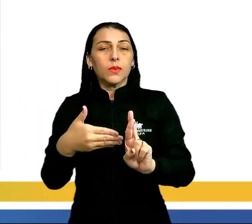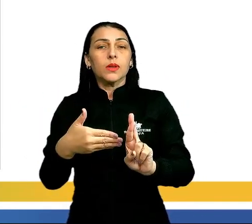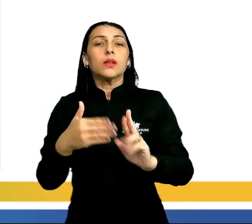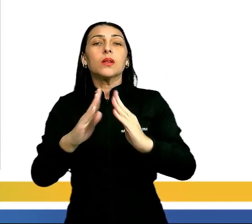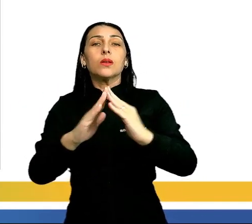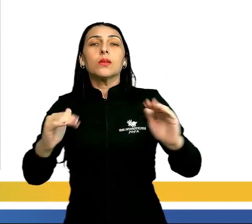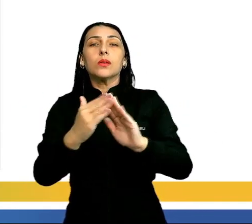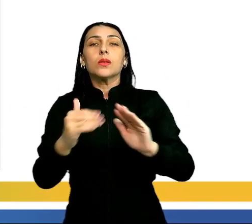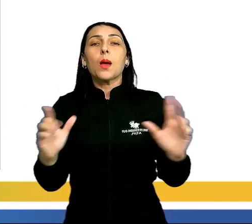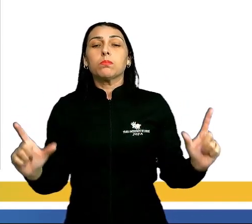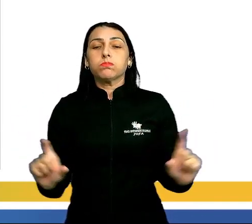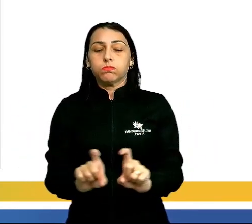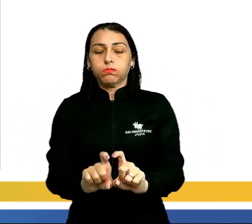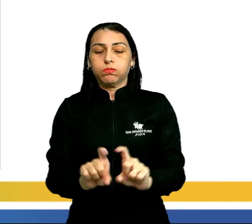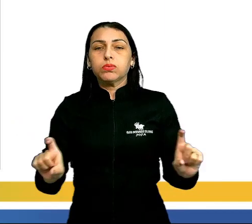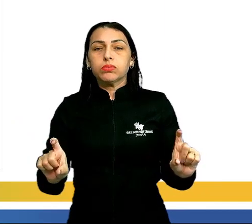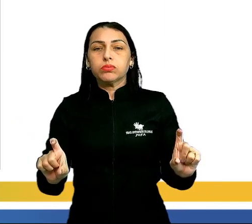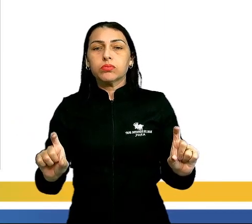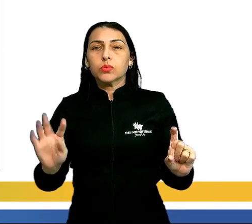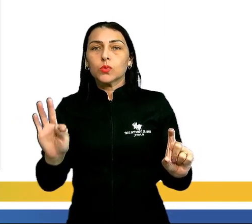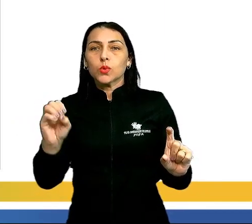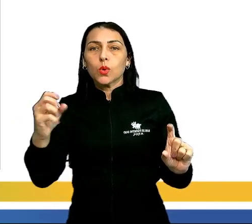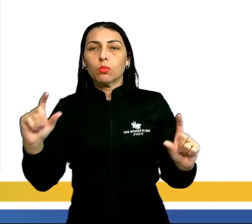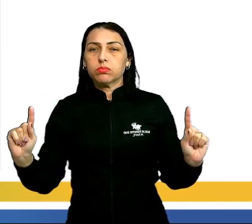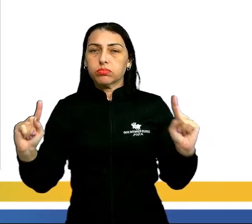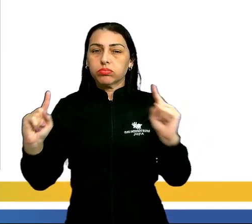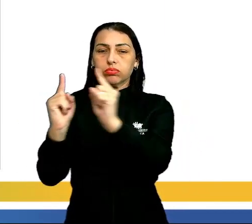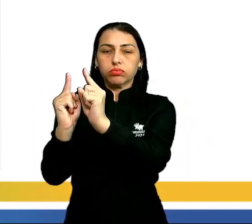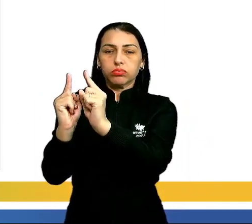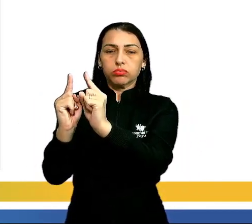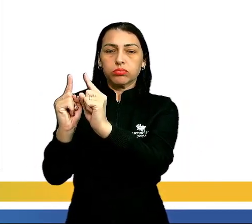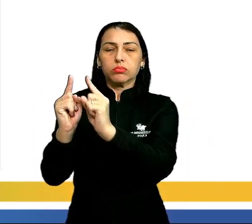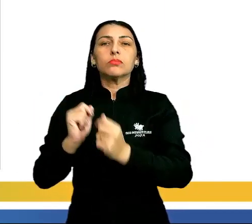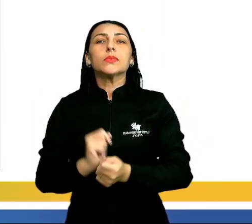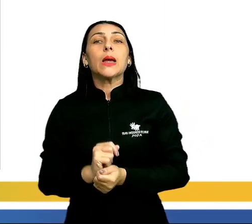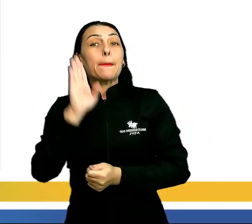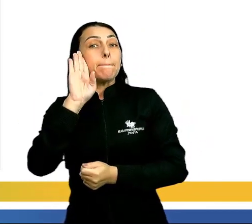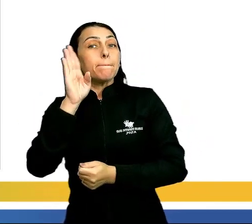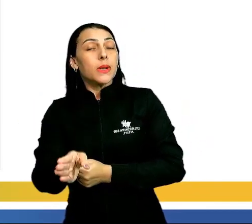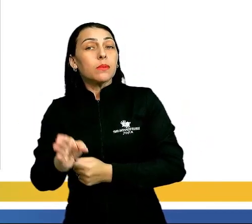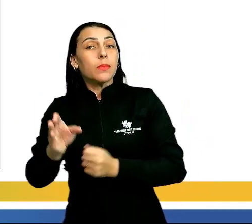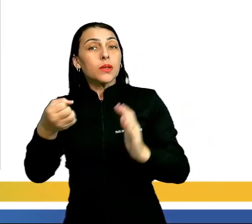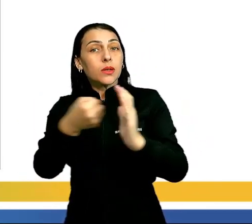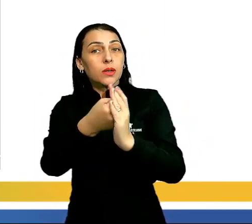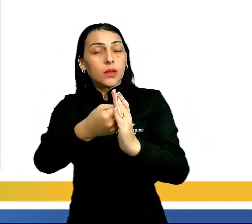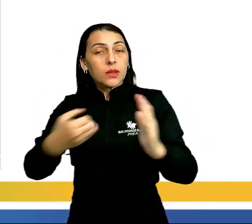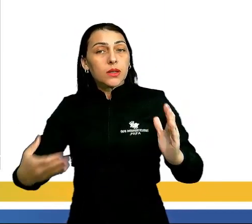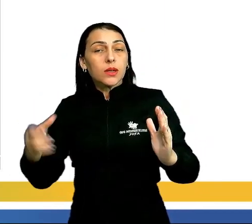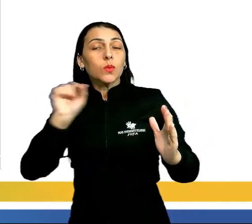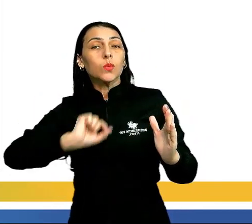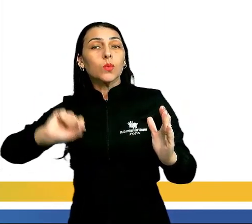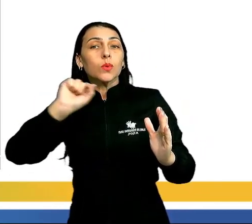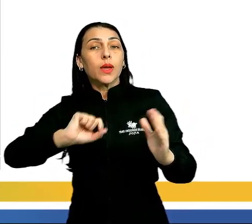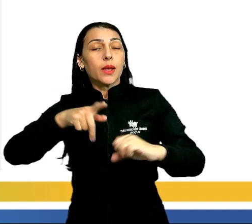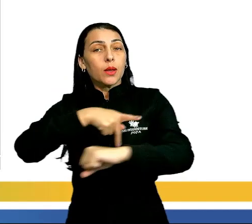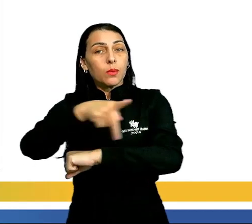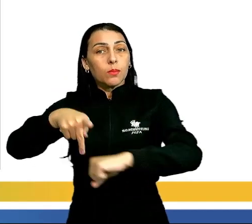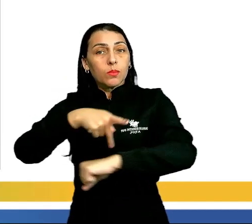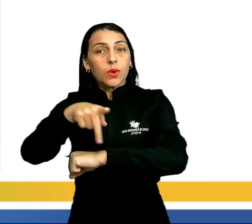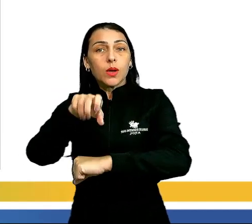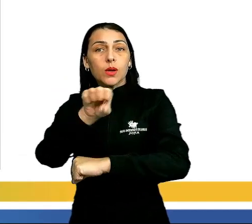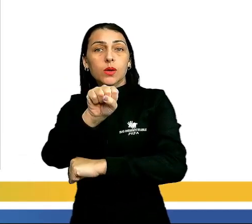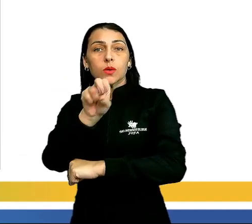uma pirâmide de base larga com topo estreito, principalmente caracterizada aí de